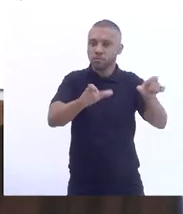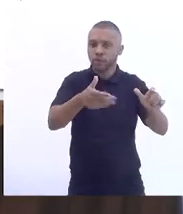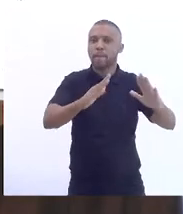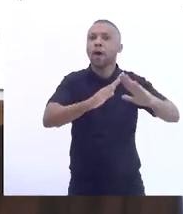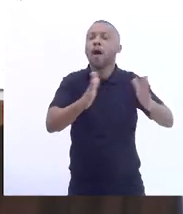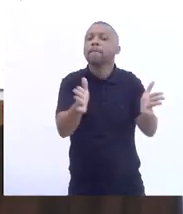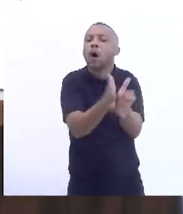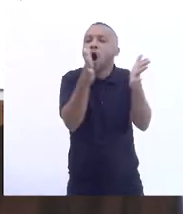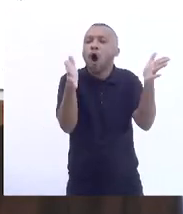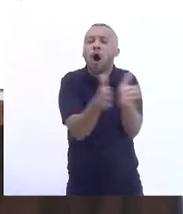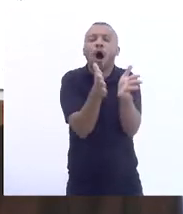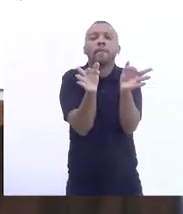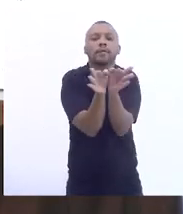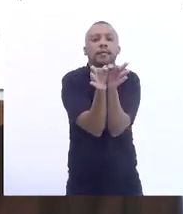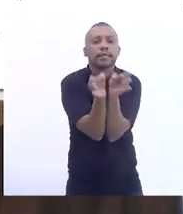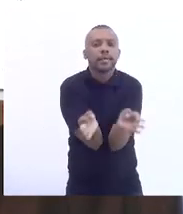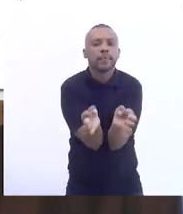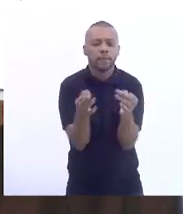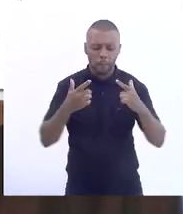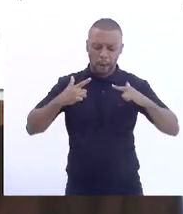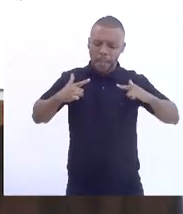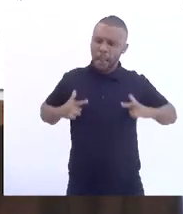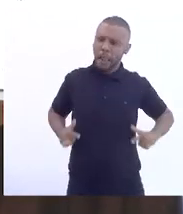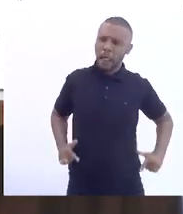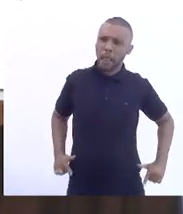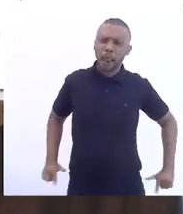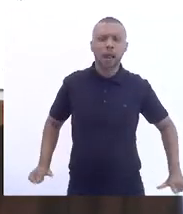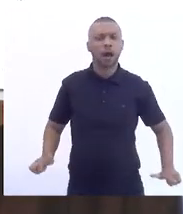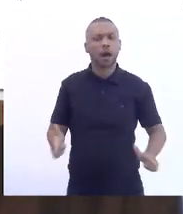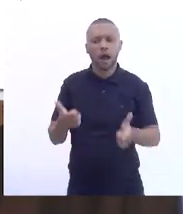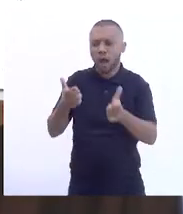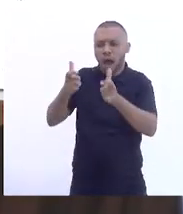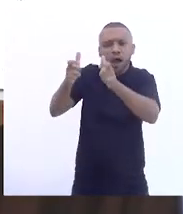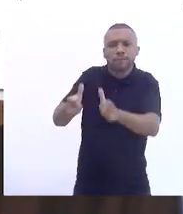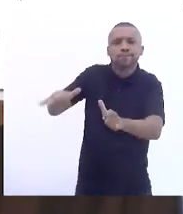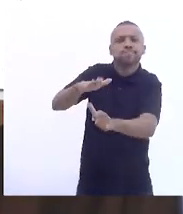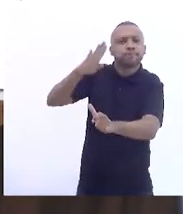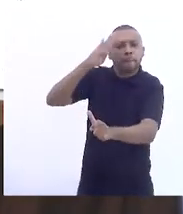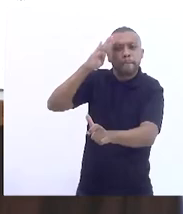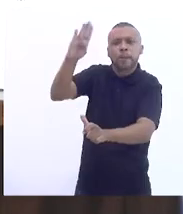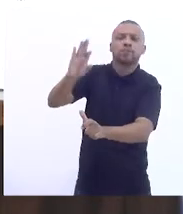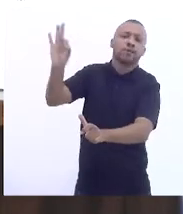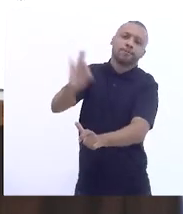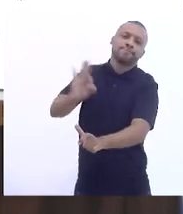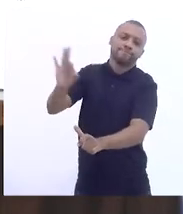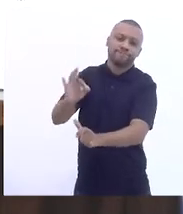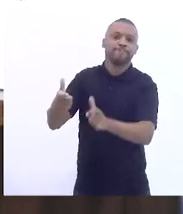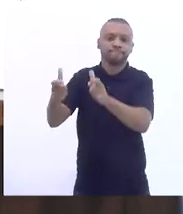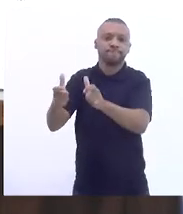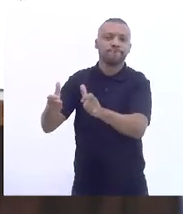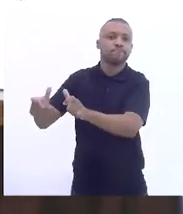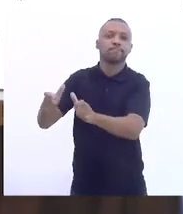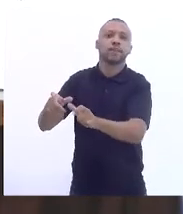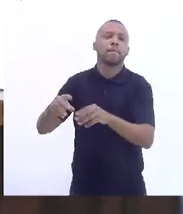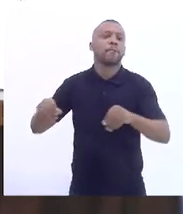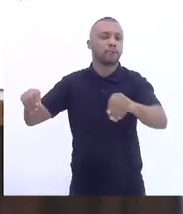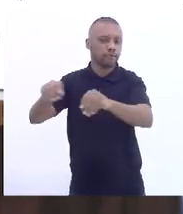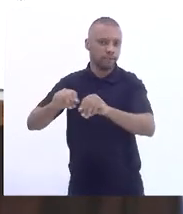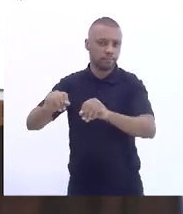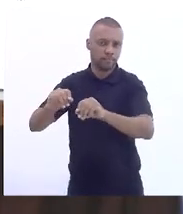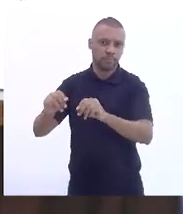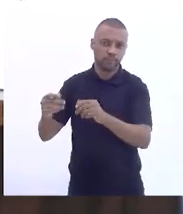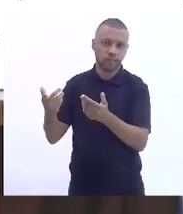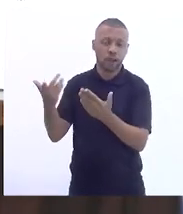pobres as pessoas humilde é ali então que está localizado a maior parte do nosso território enquanto o